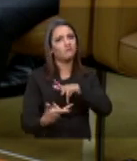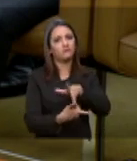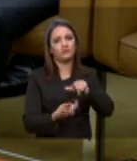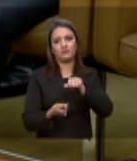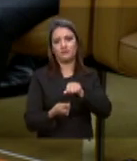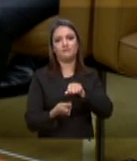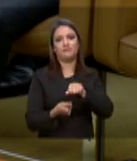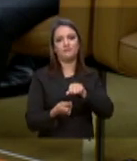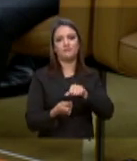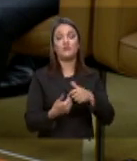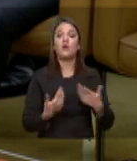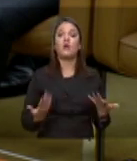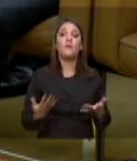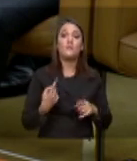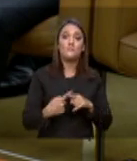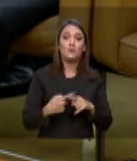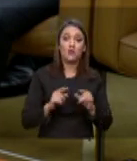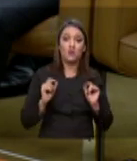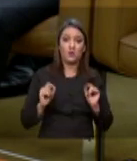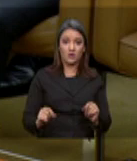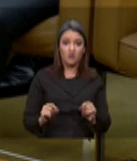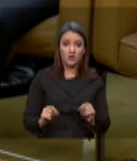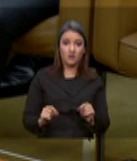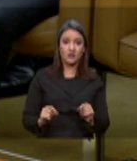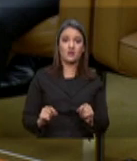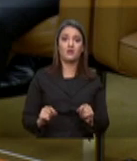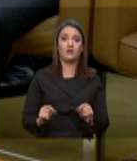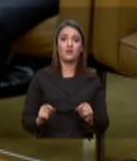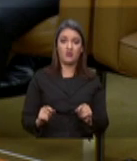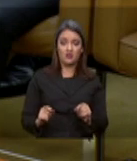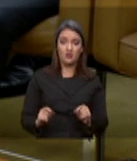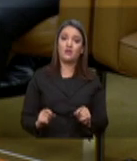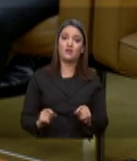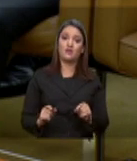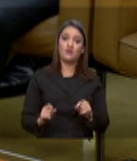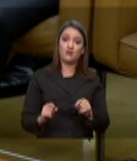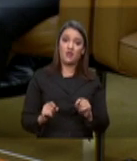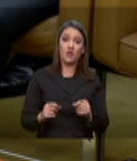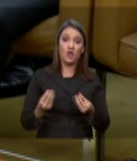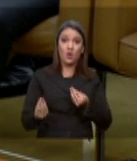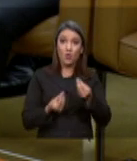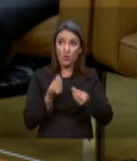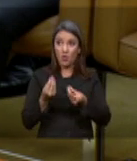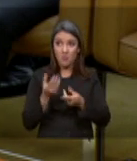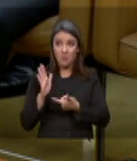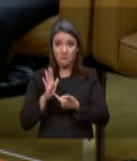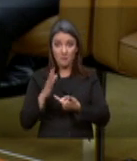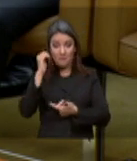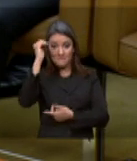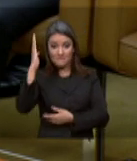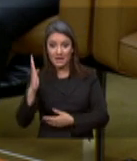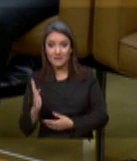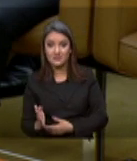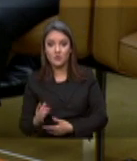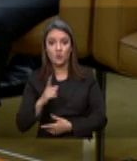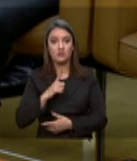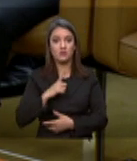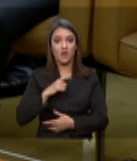porque a proporção que o Brasil representa